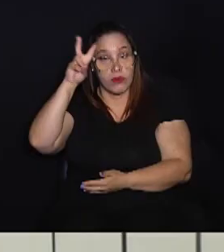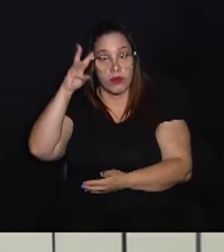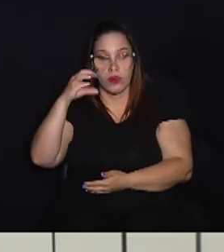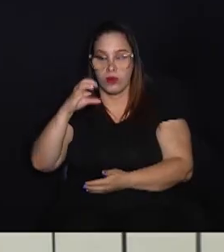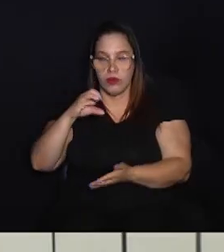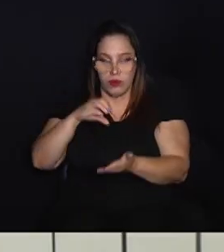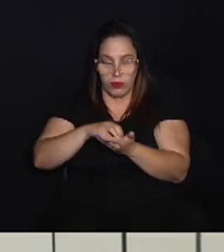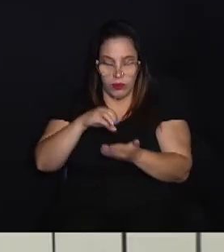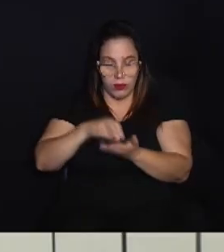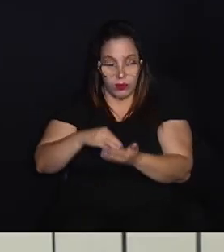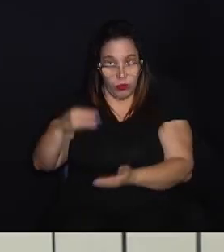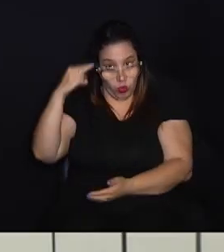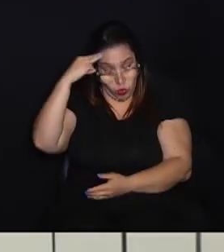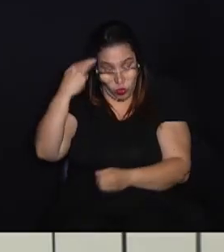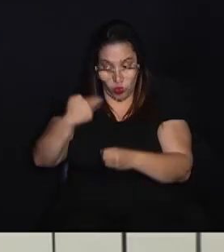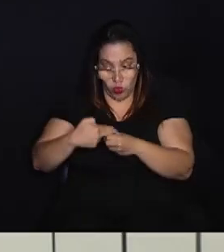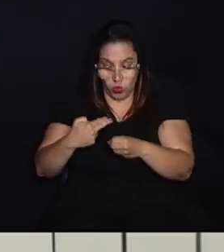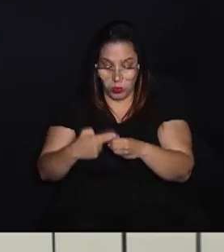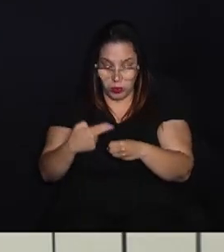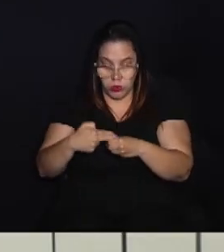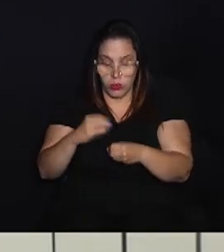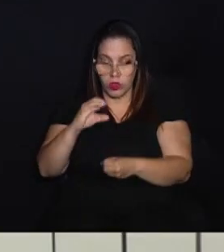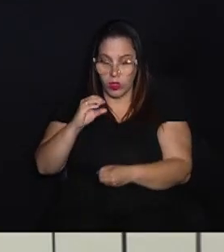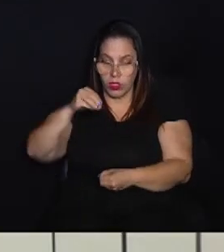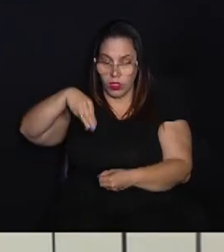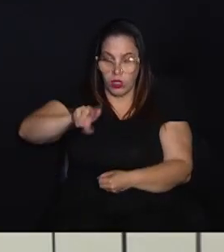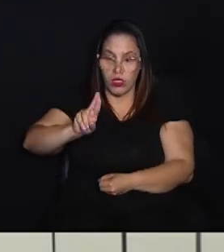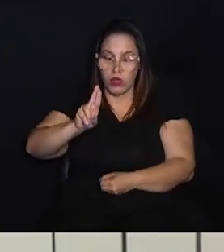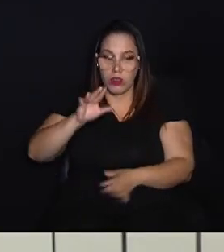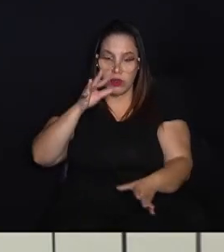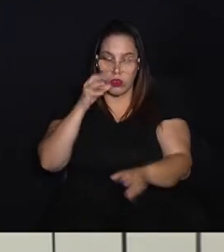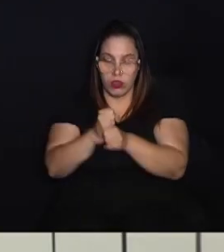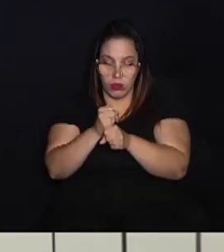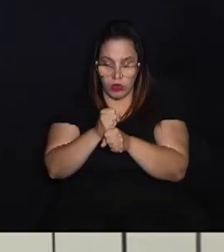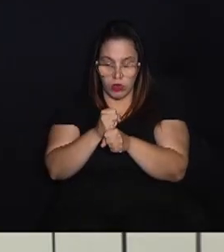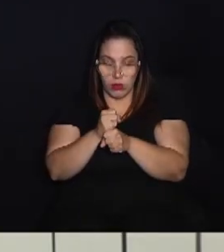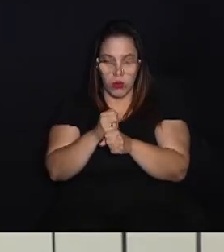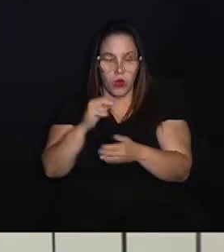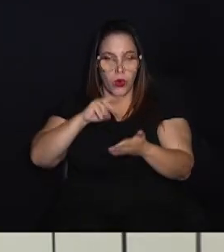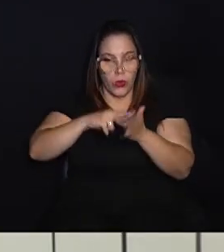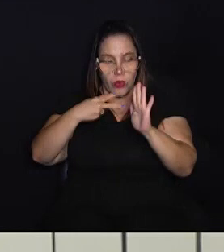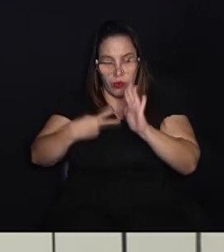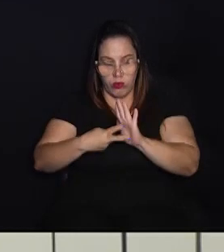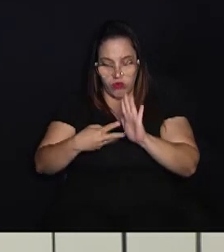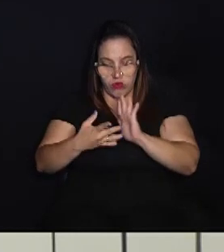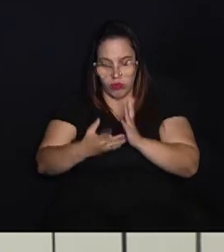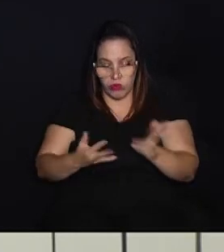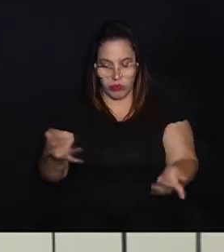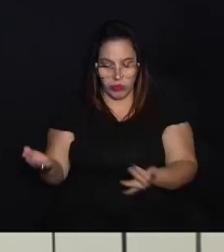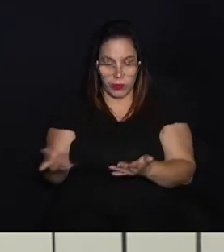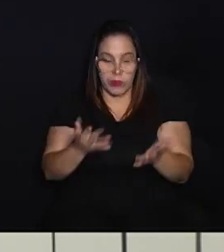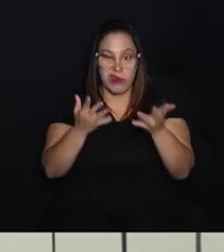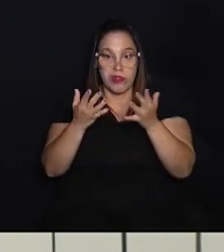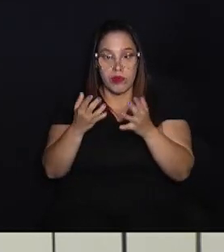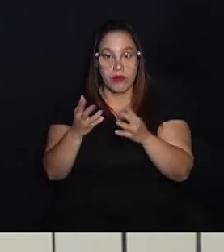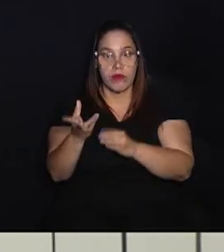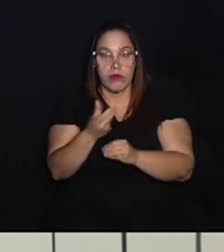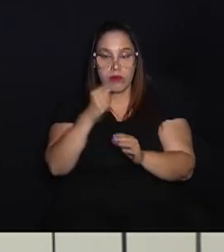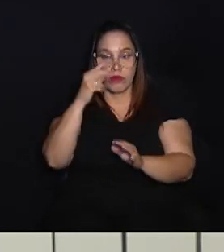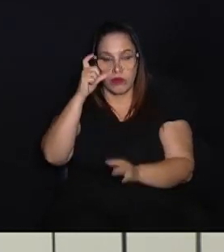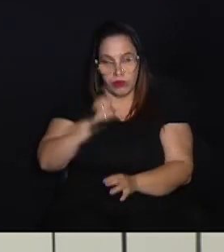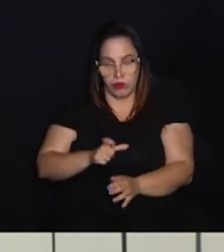Centro de Memória da Unicamp. O CMU reúne em um significativo acervo formado por arquivos